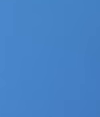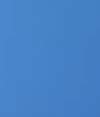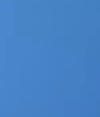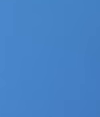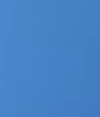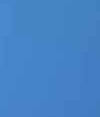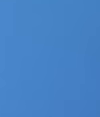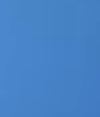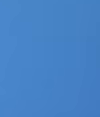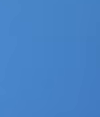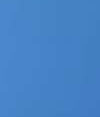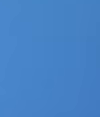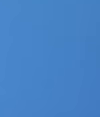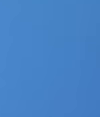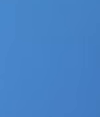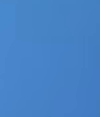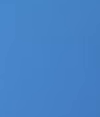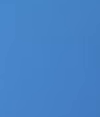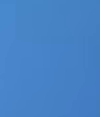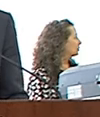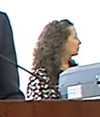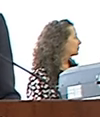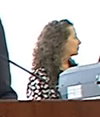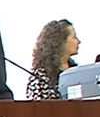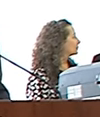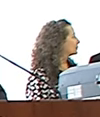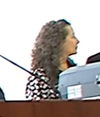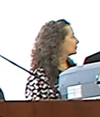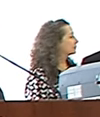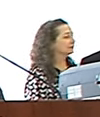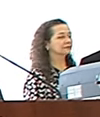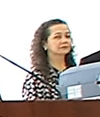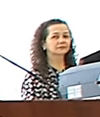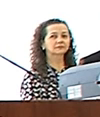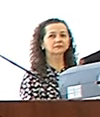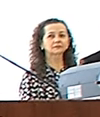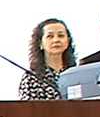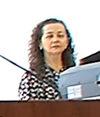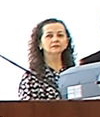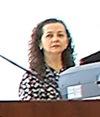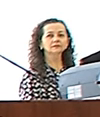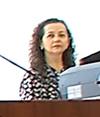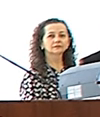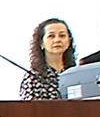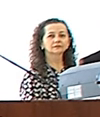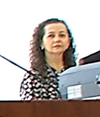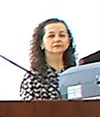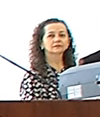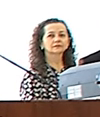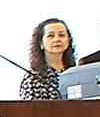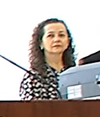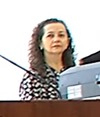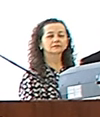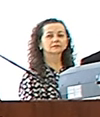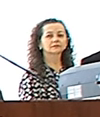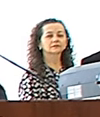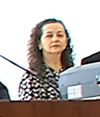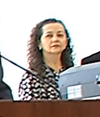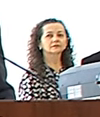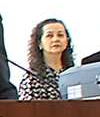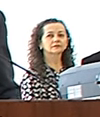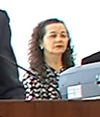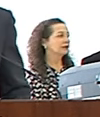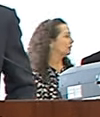2017. Eu recebi como relator geral do orçamento, presidente, o orçamento de 2016 com o